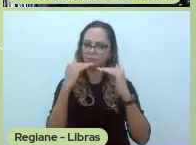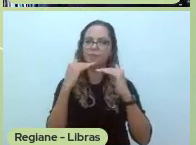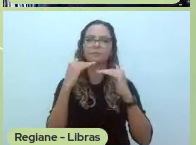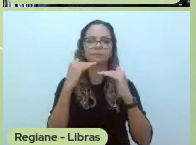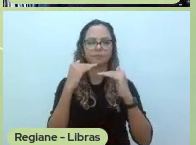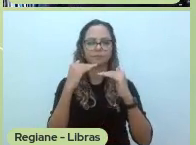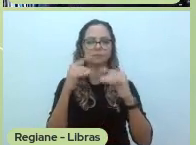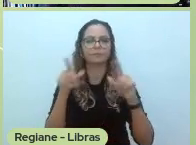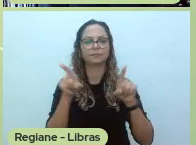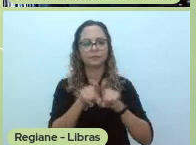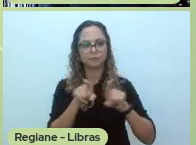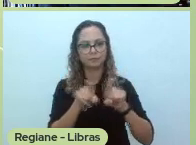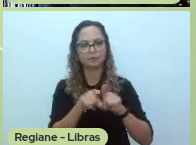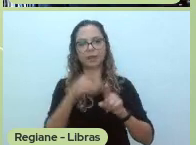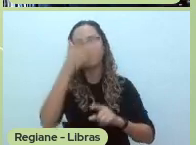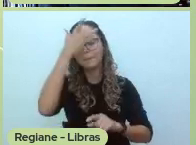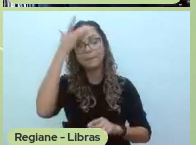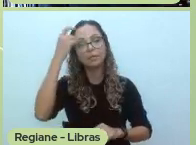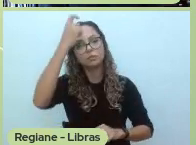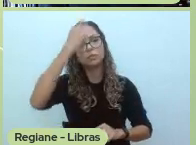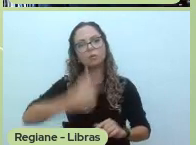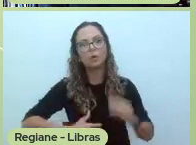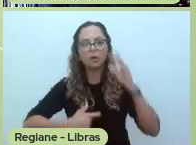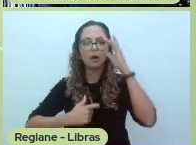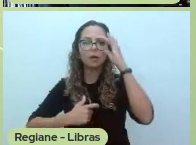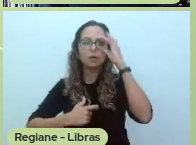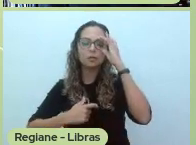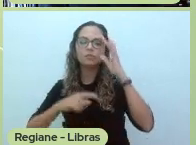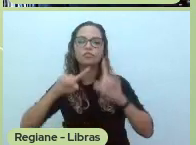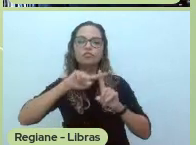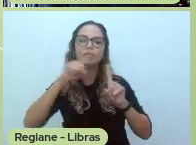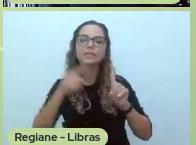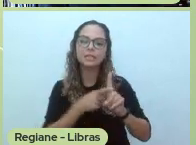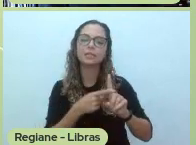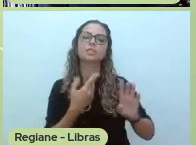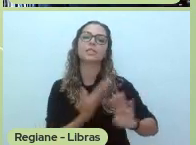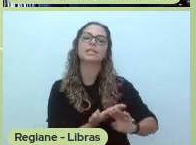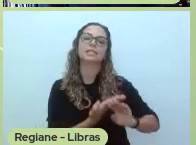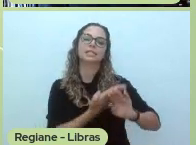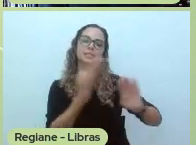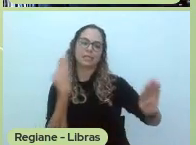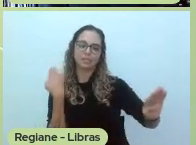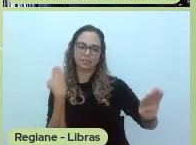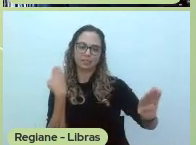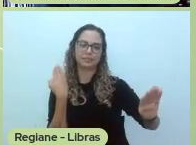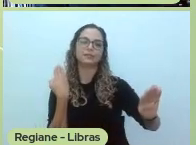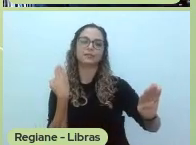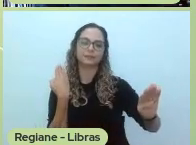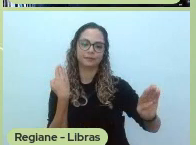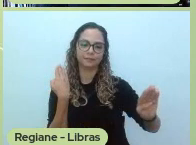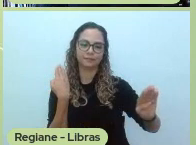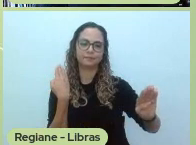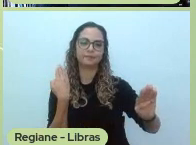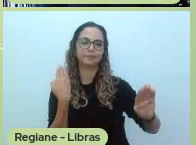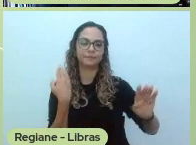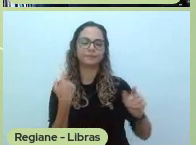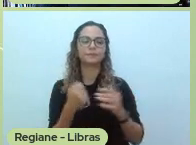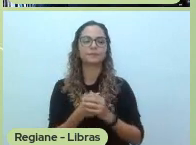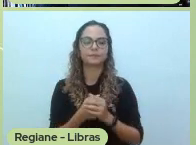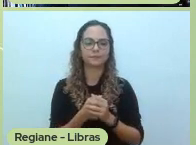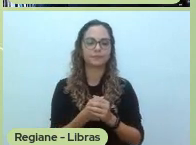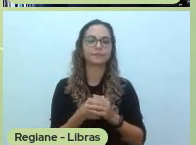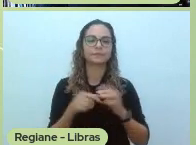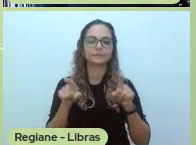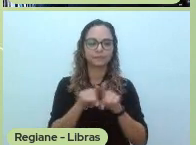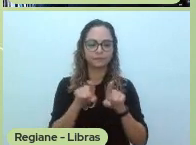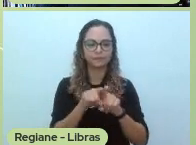licença pessoa gestante, como em outras situações. A gente também teve uma paridade da licença, né, nascimento